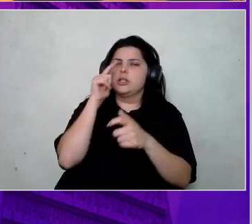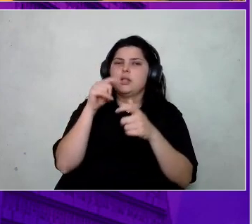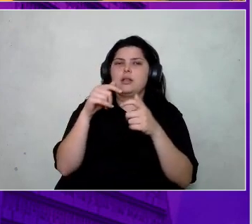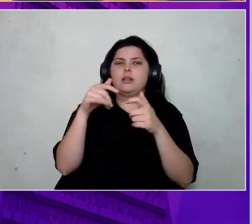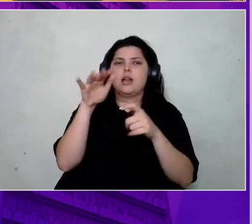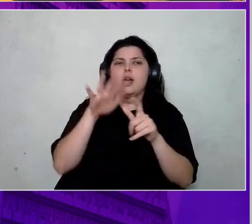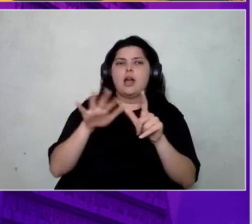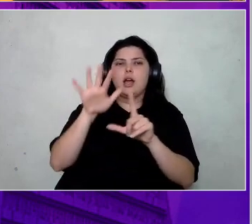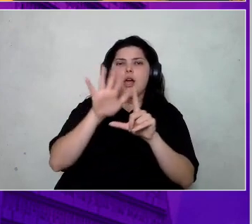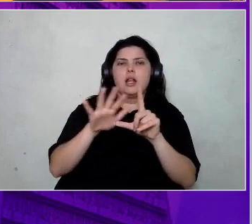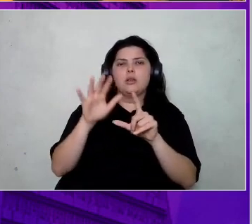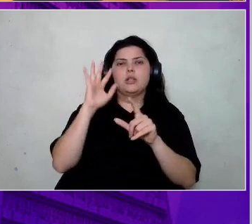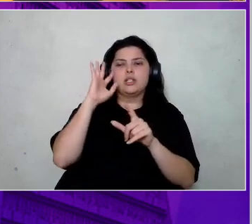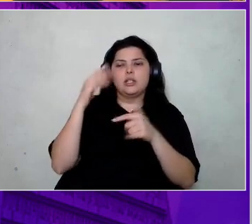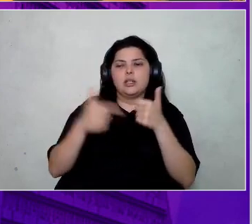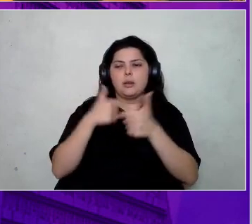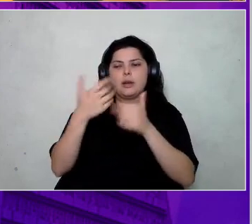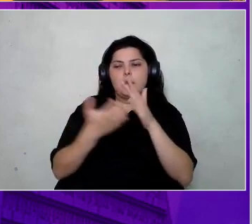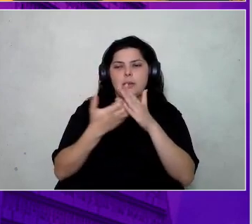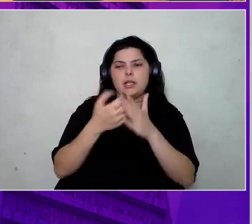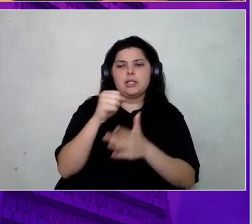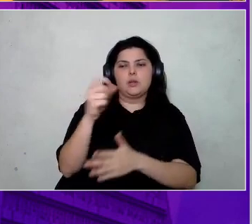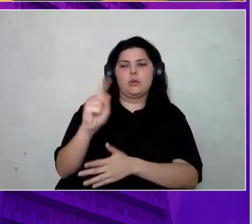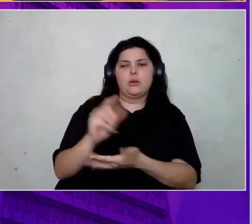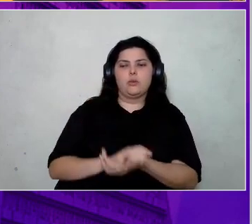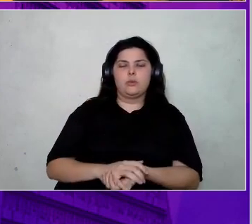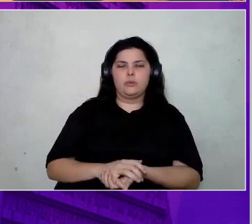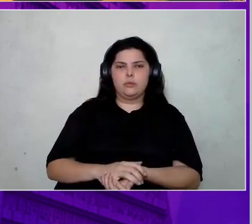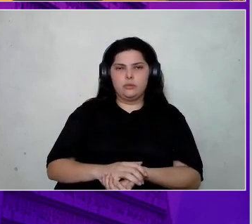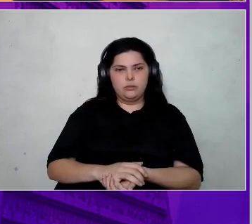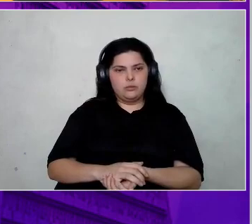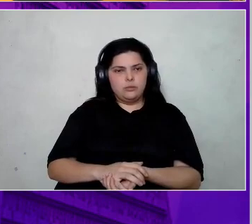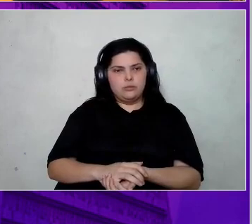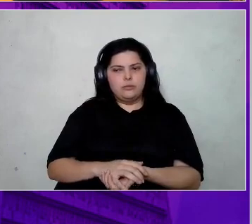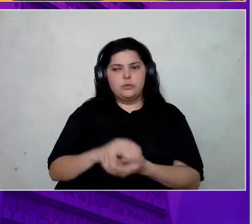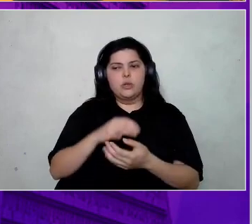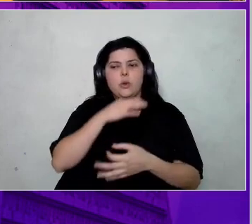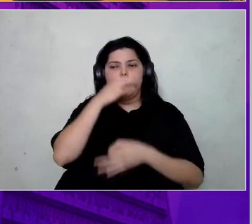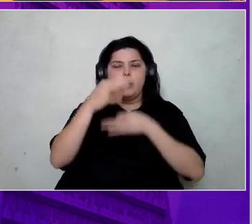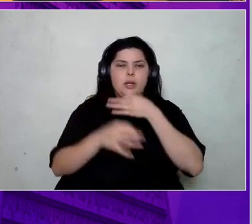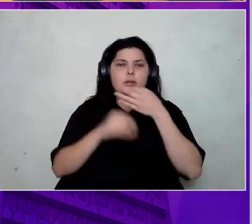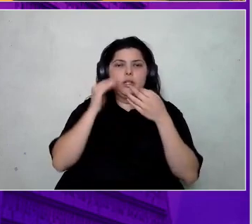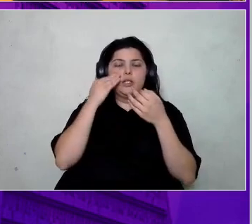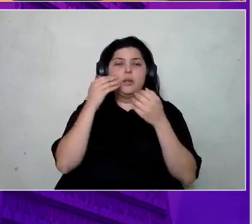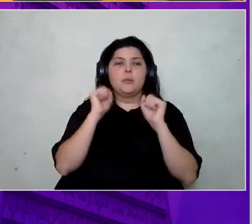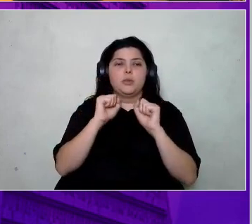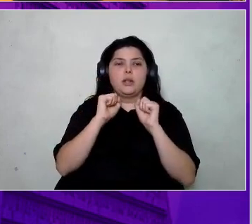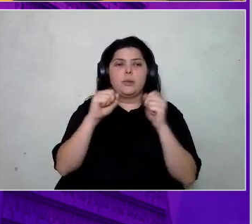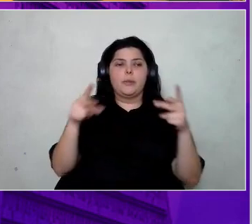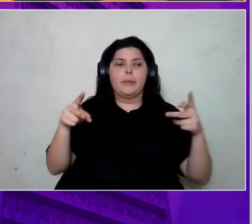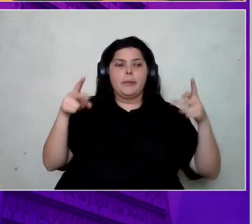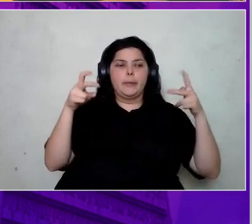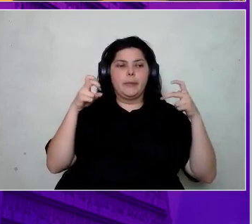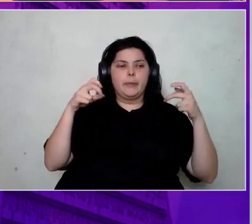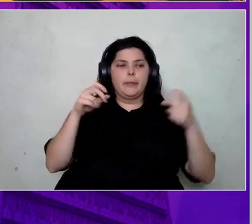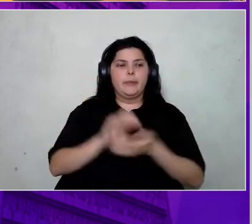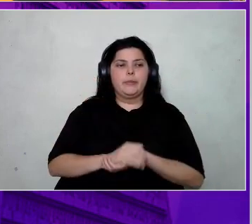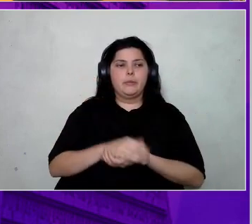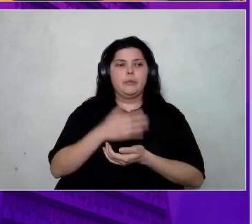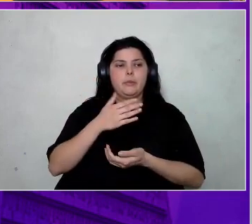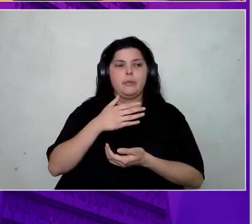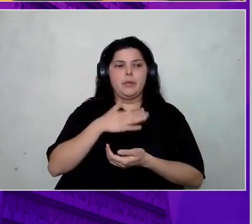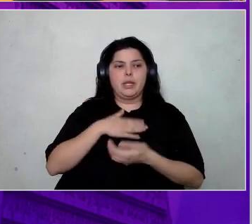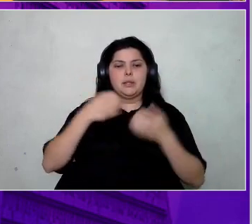eu queria trabalhar naquela empresa ou não. Consegui já ter uma perspectiva. Eles puderam perceber se a minha abordagem, né, de